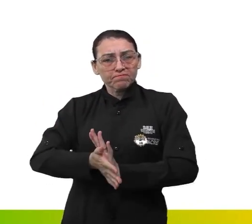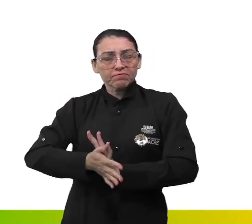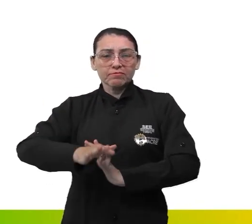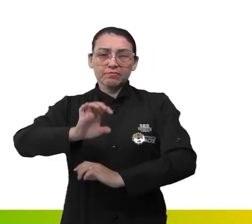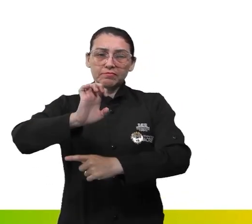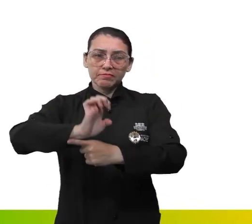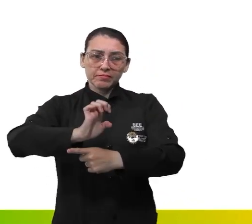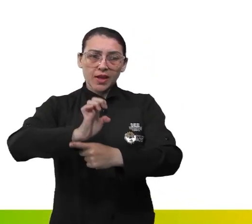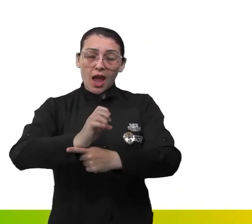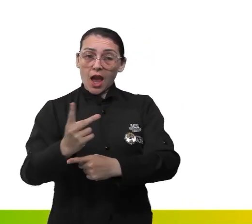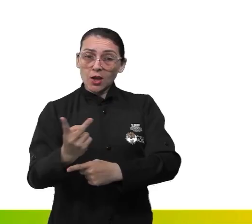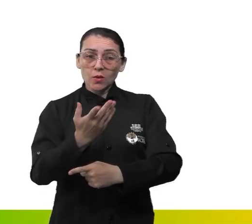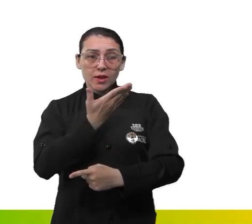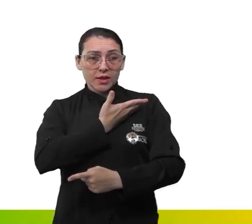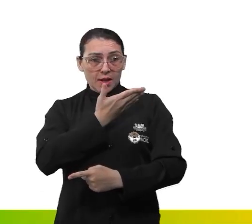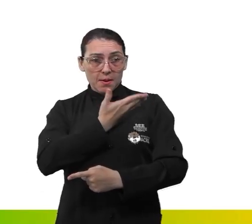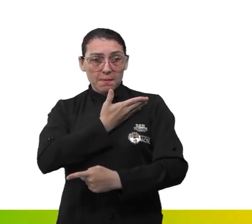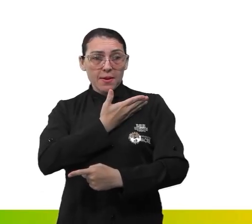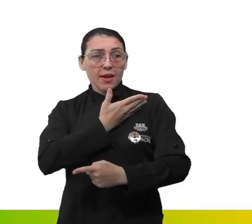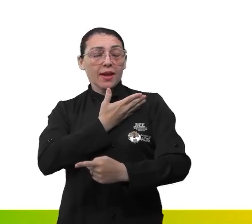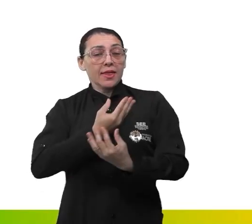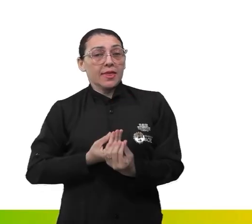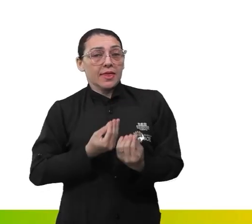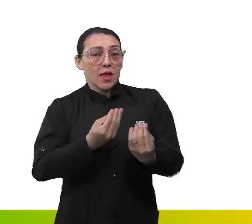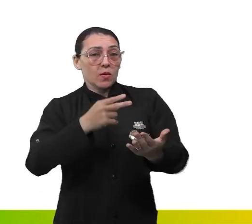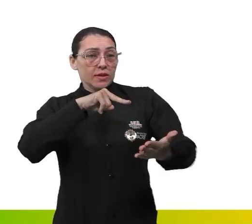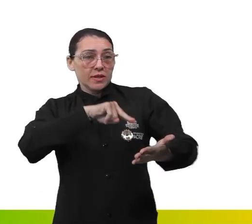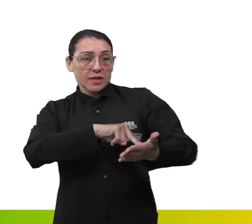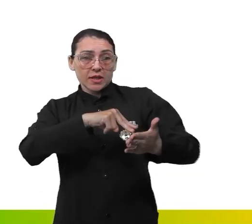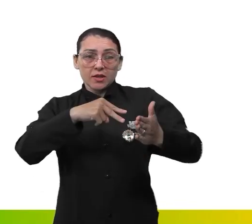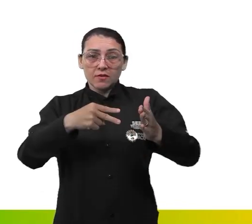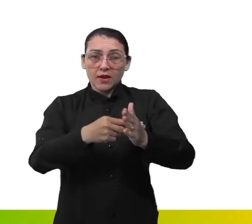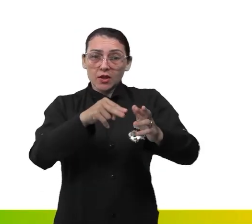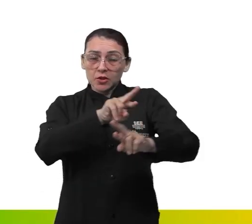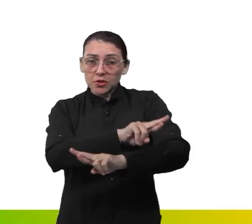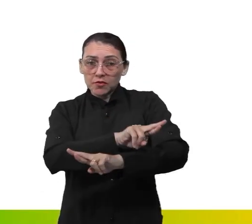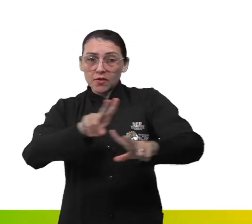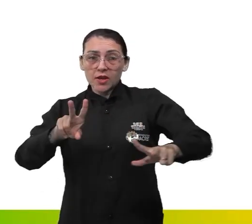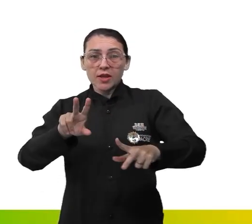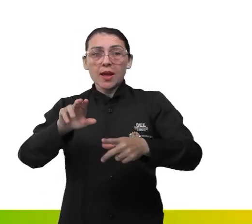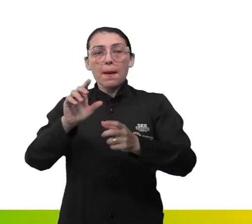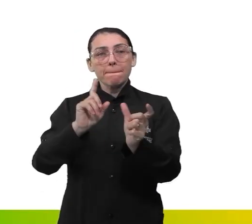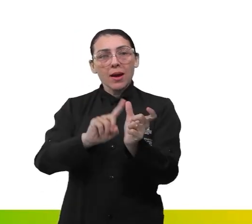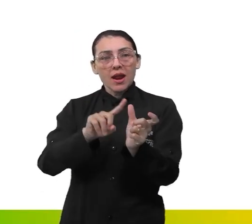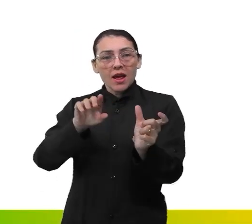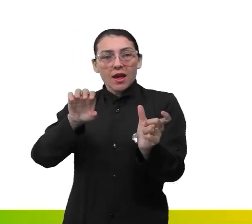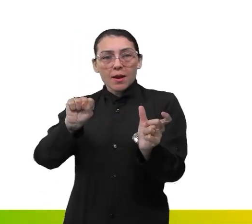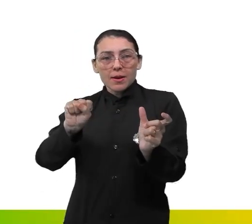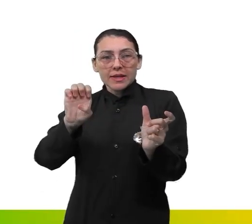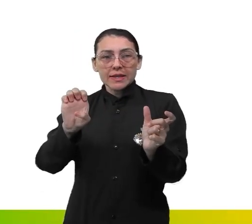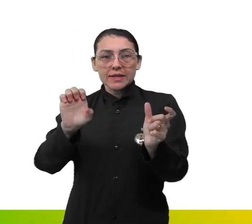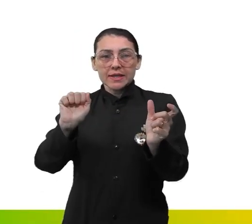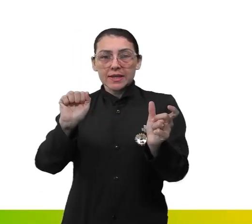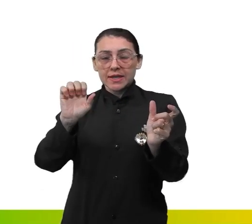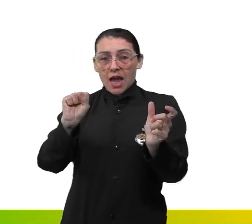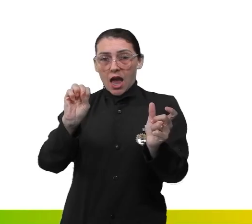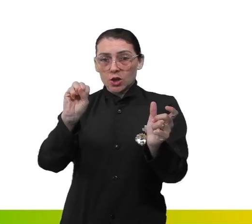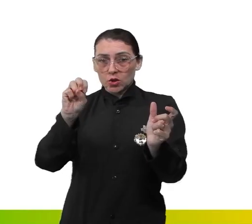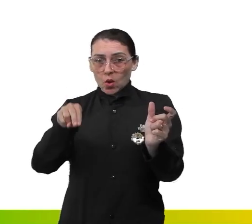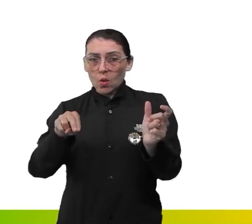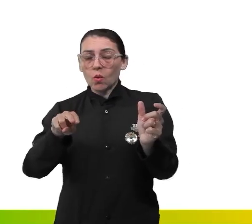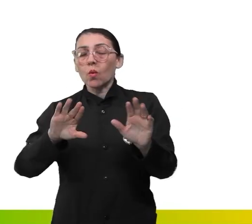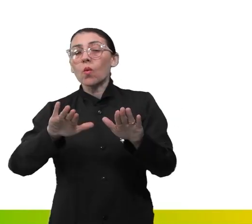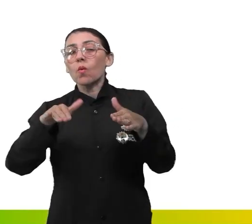E, as duas amigas atribuem sentidos diferentes à palavra season. Então, qual seria a nossa